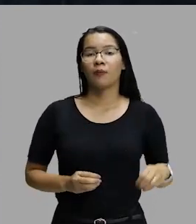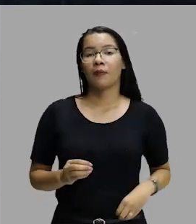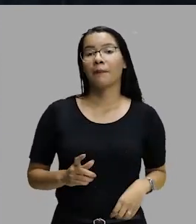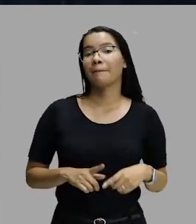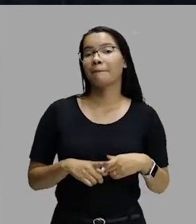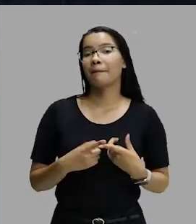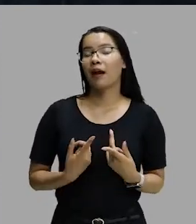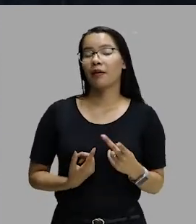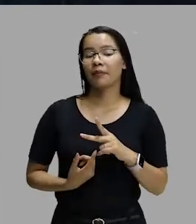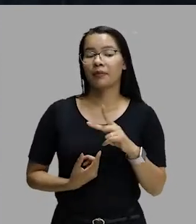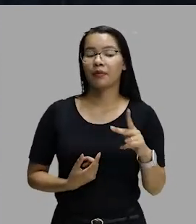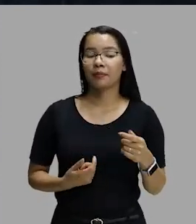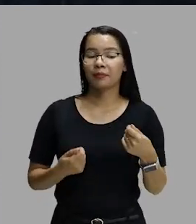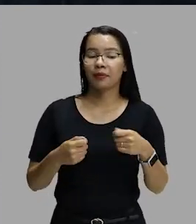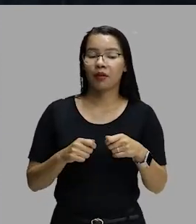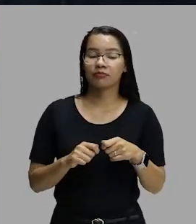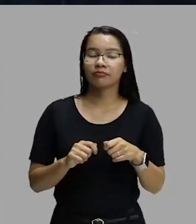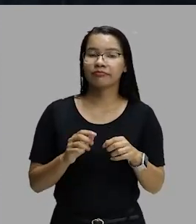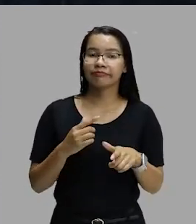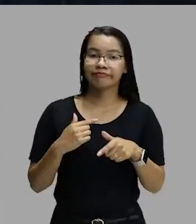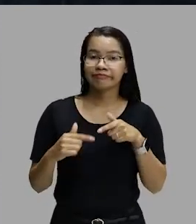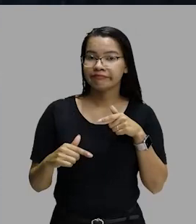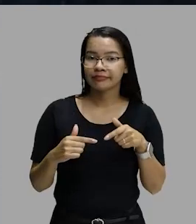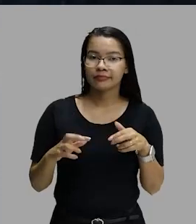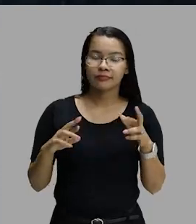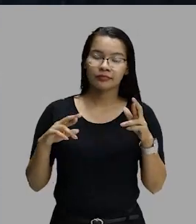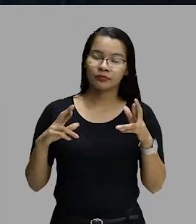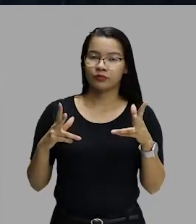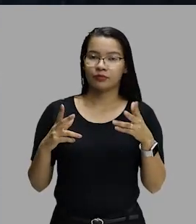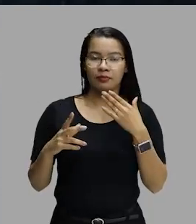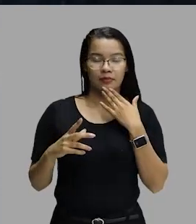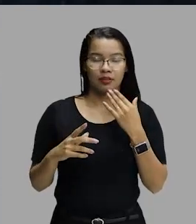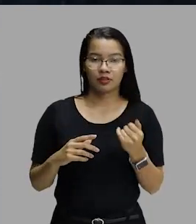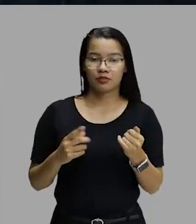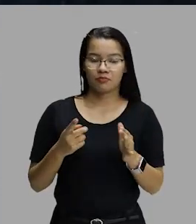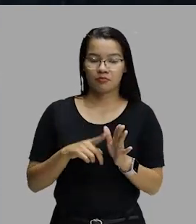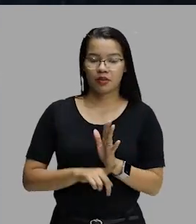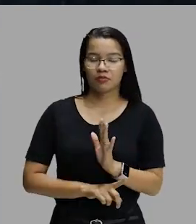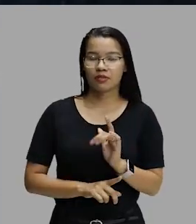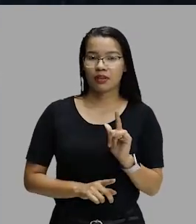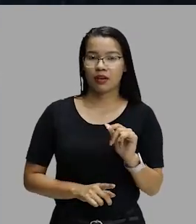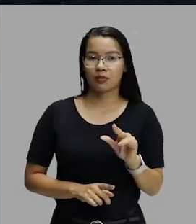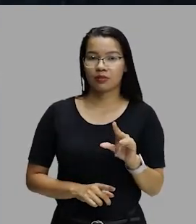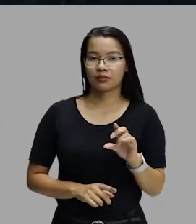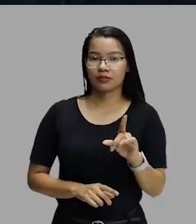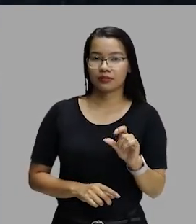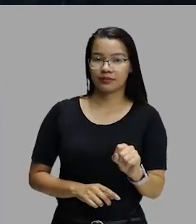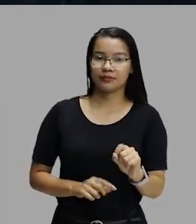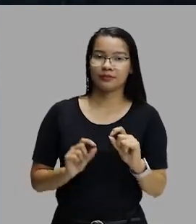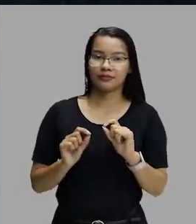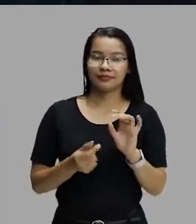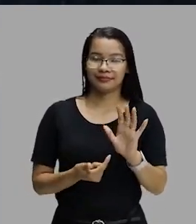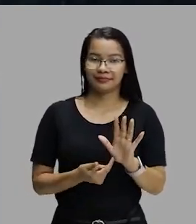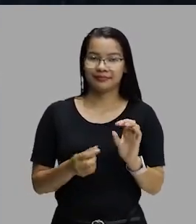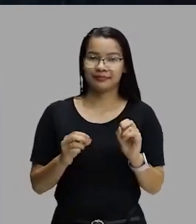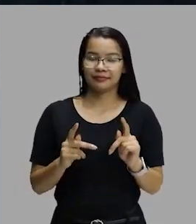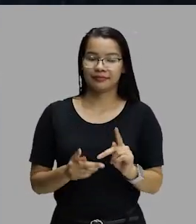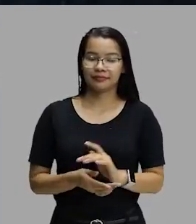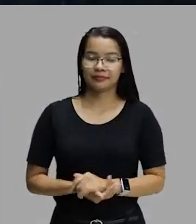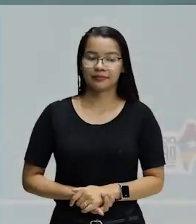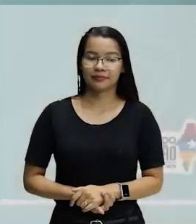relativização do trabalho dele, né? O professor pode pedir um texto com menos laudas do que o apontado aí pelo especialista,